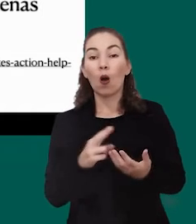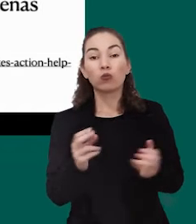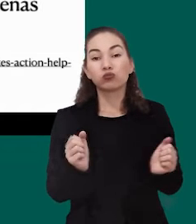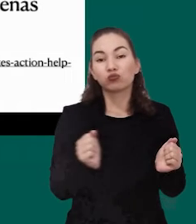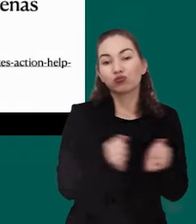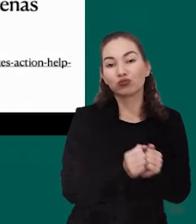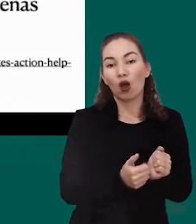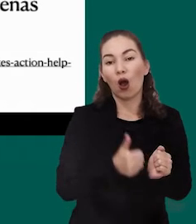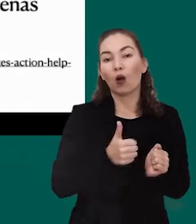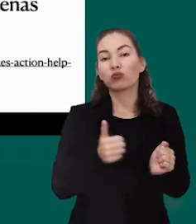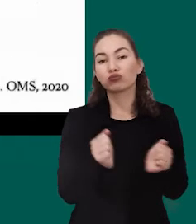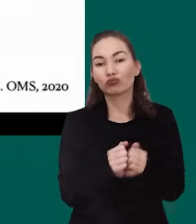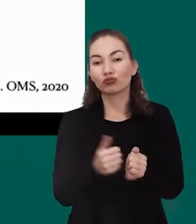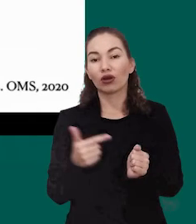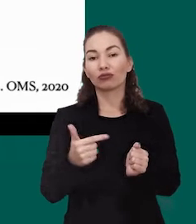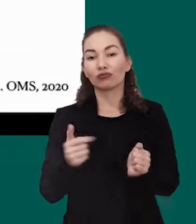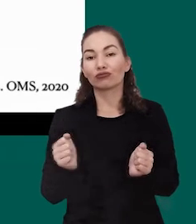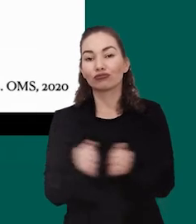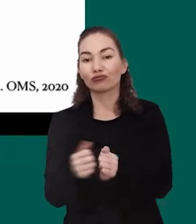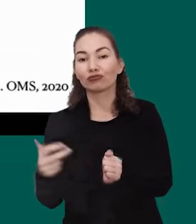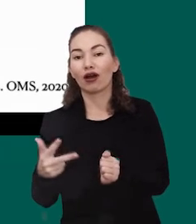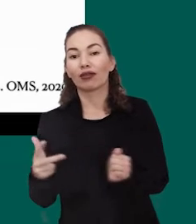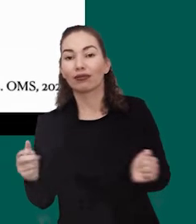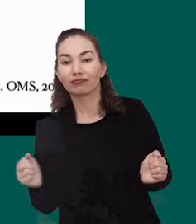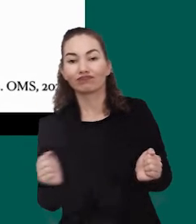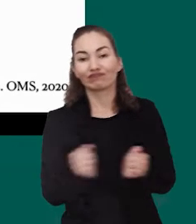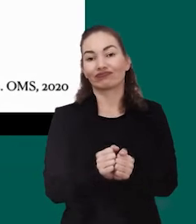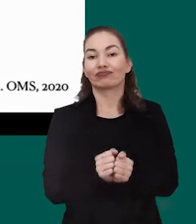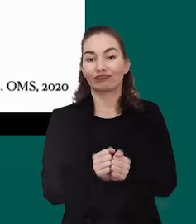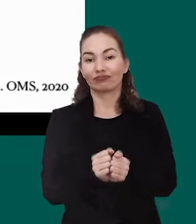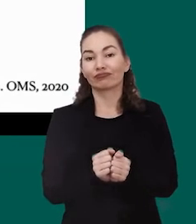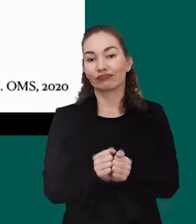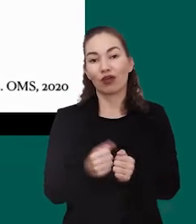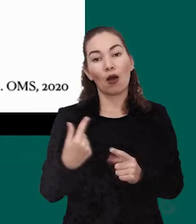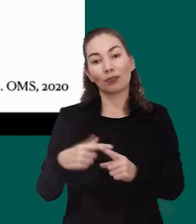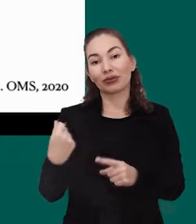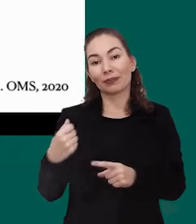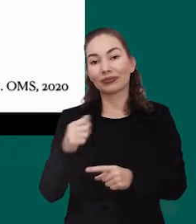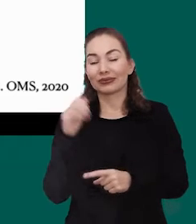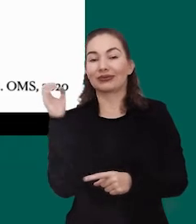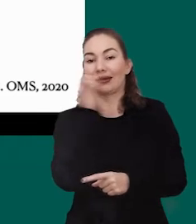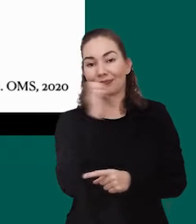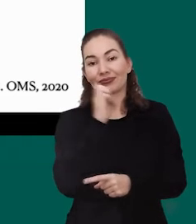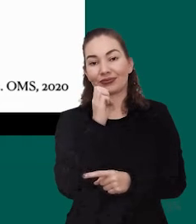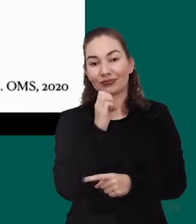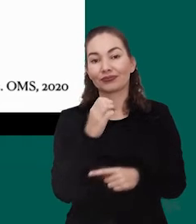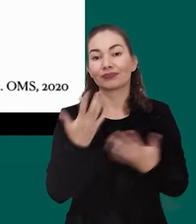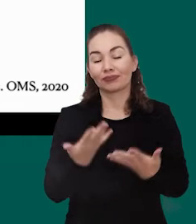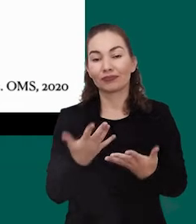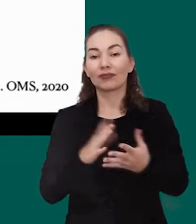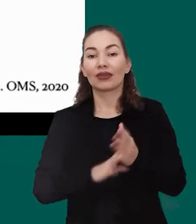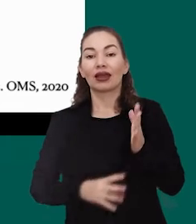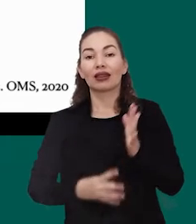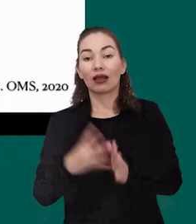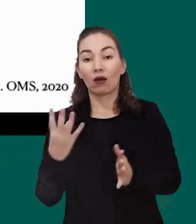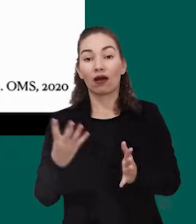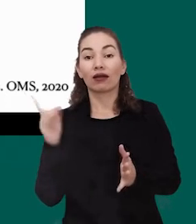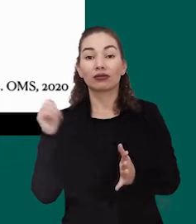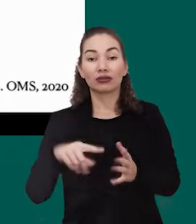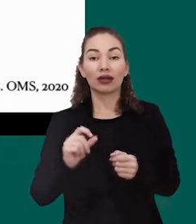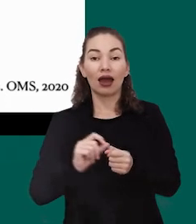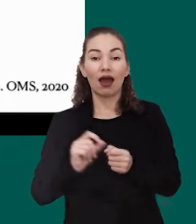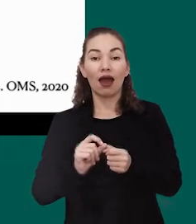que a gente tem urgência para aprovação dessas vacinas, tá? Então, a quarta parte é a parte de aprovação. Também a gente conseguiu acompanhar, né, seja por